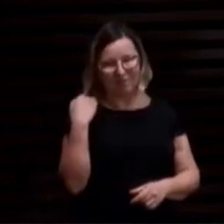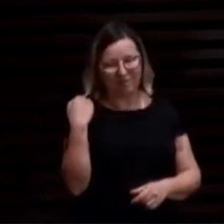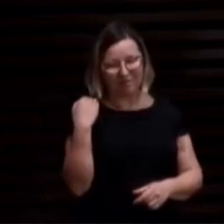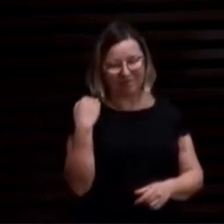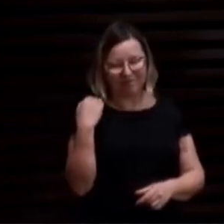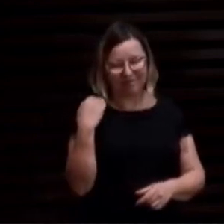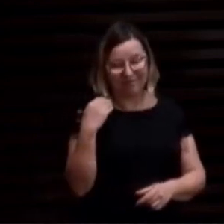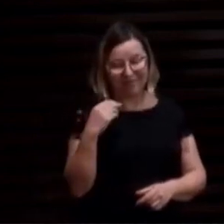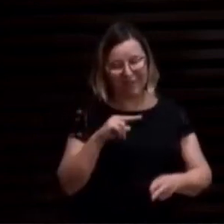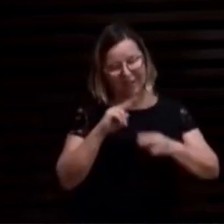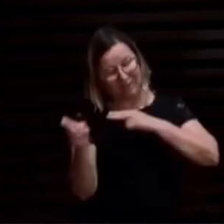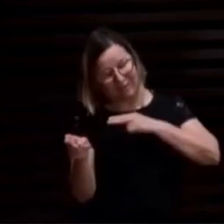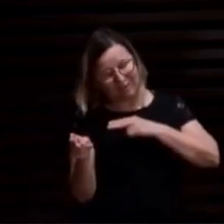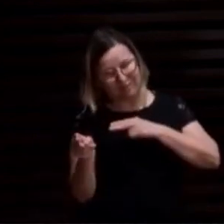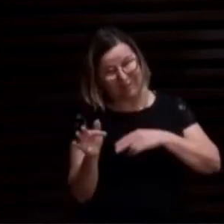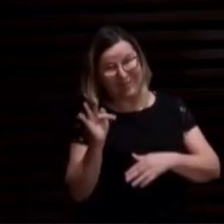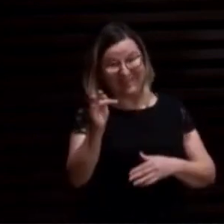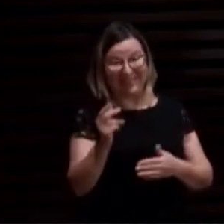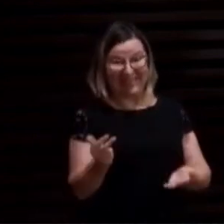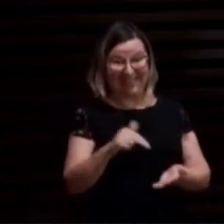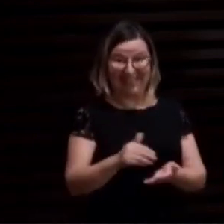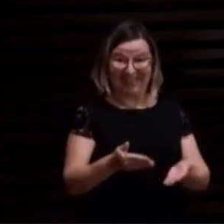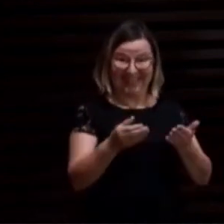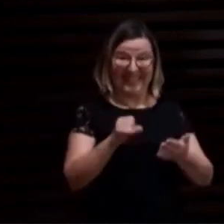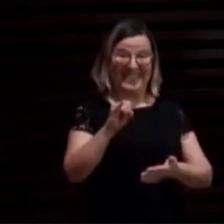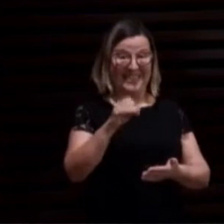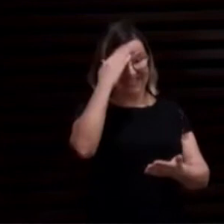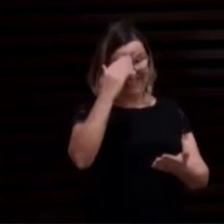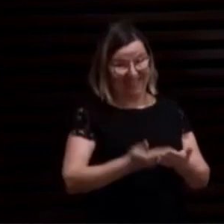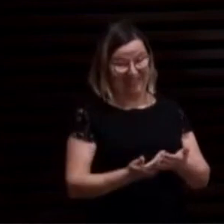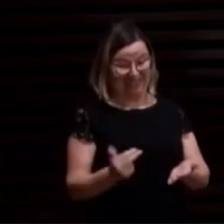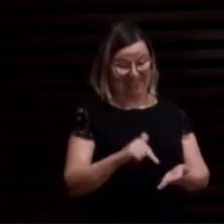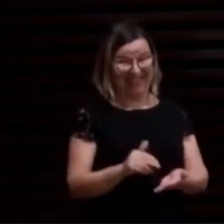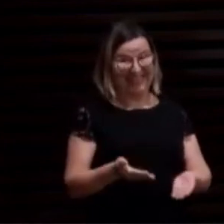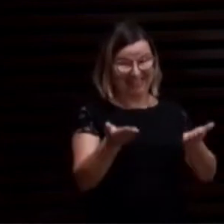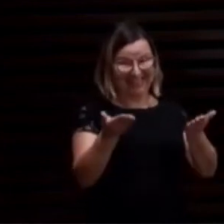Ele vai ressuscitar. Se ele creu, ele vai ressuscitar.